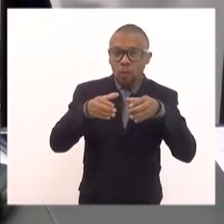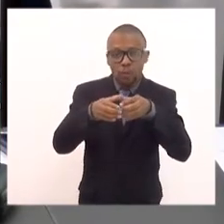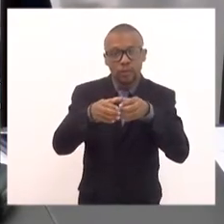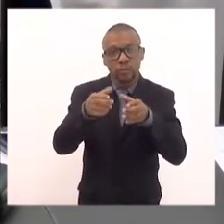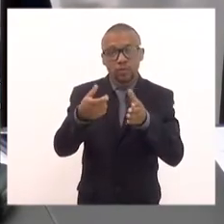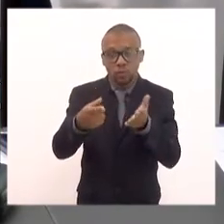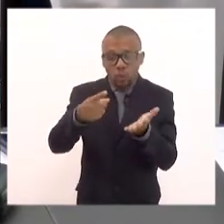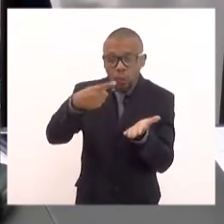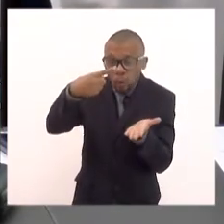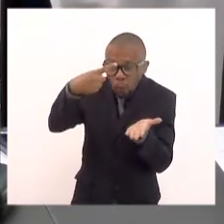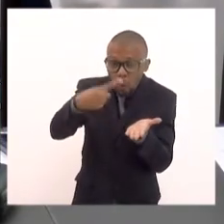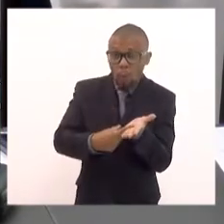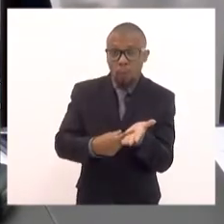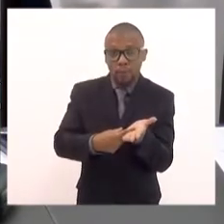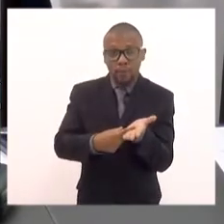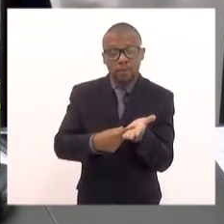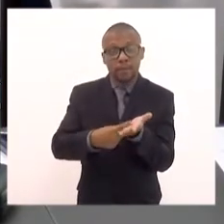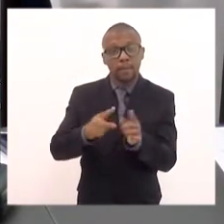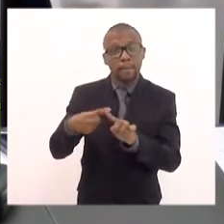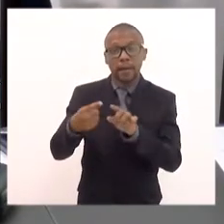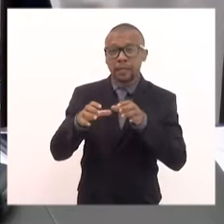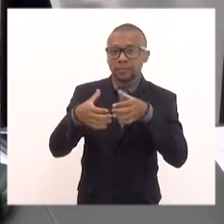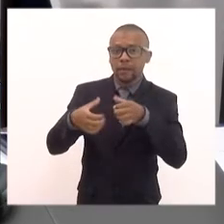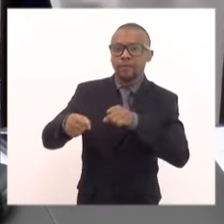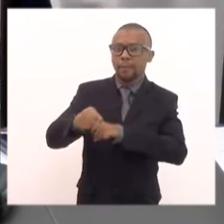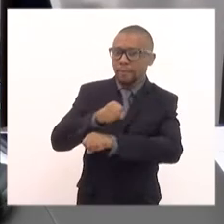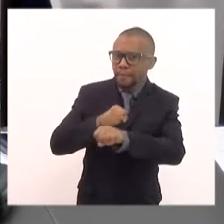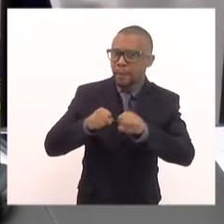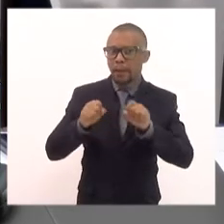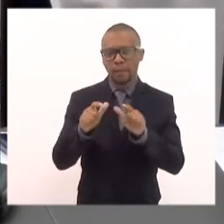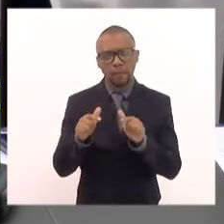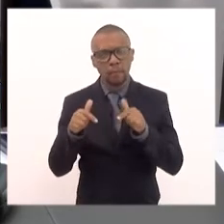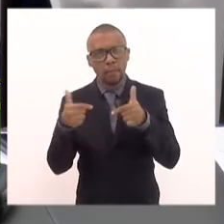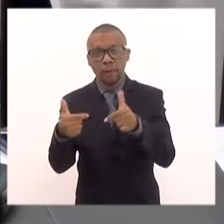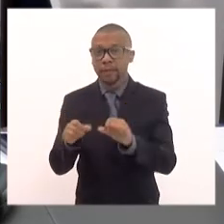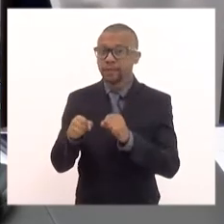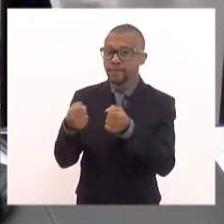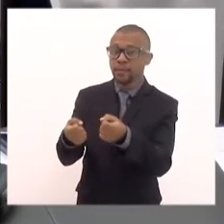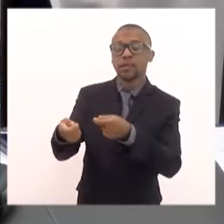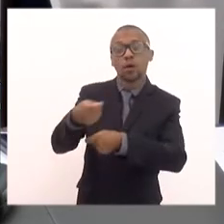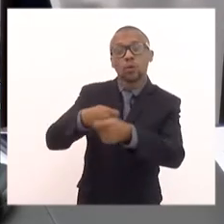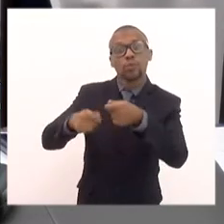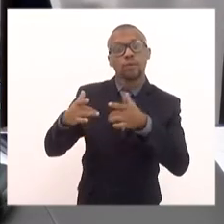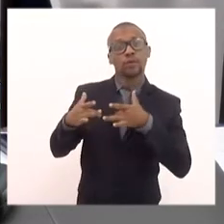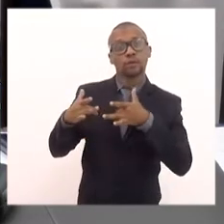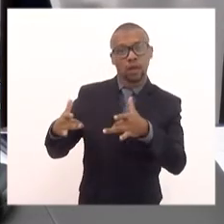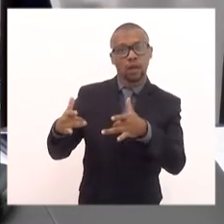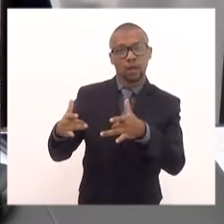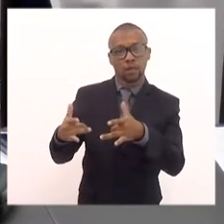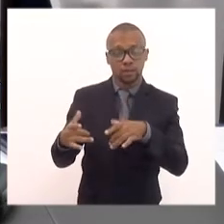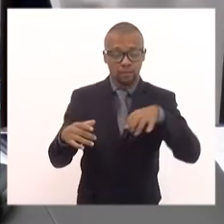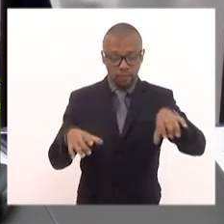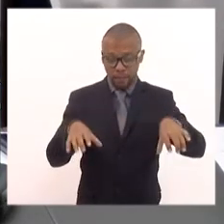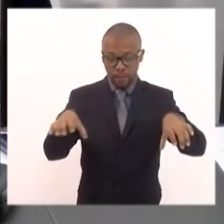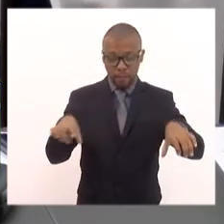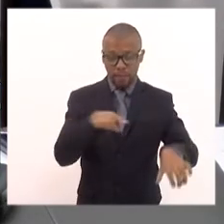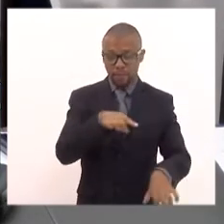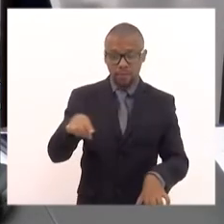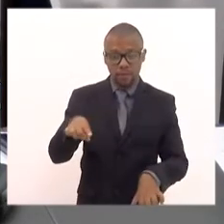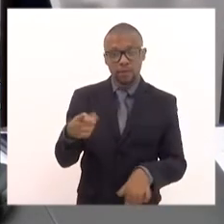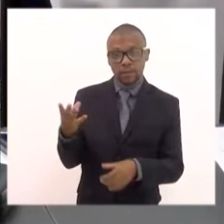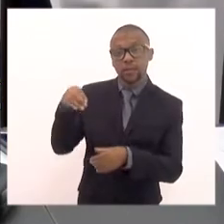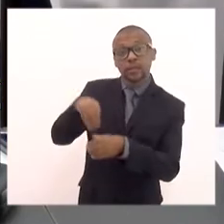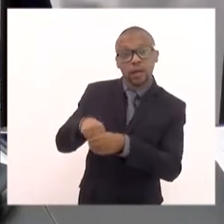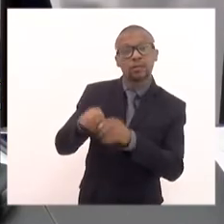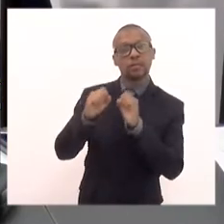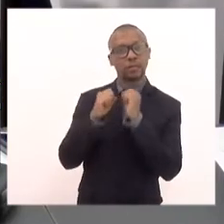e da Frente Parlamentar em Defesa da Economia Popular Solidária, ambas da Assembleia Legislativa do Estado do Rio de Janeiro. O